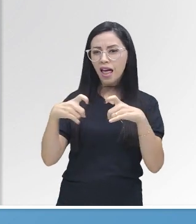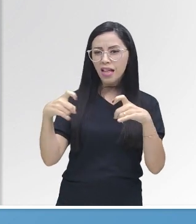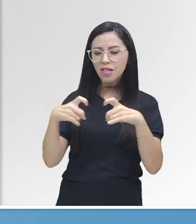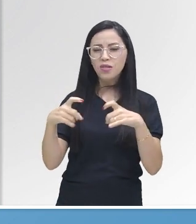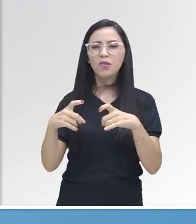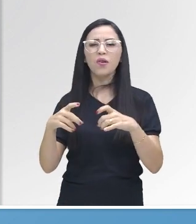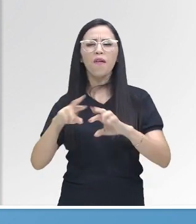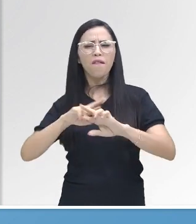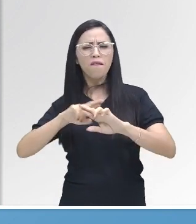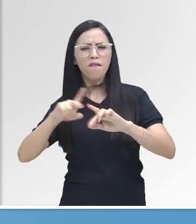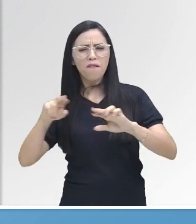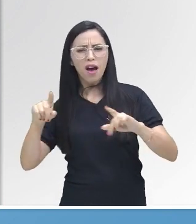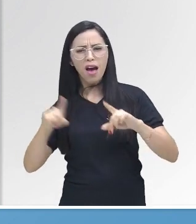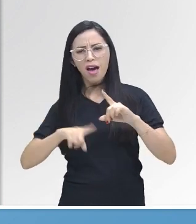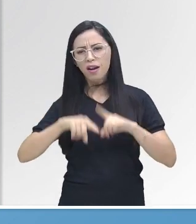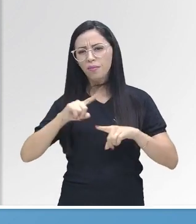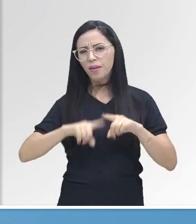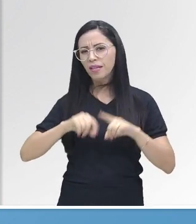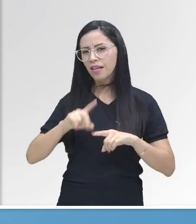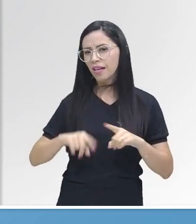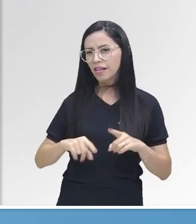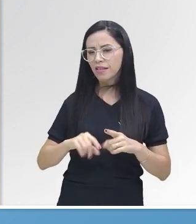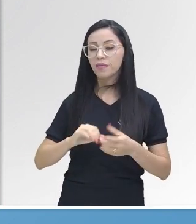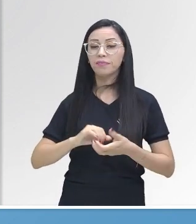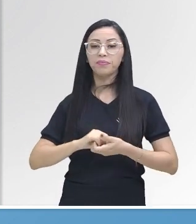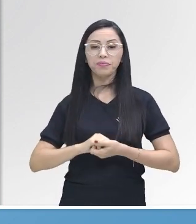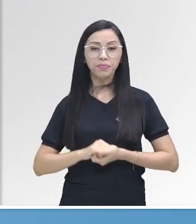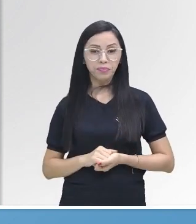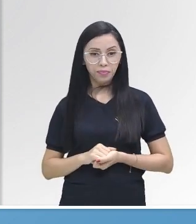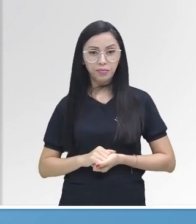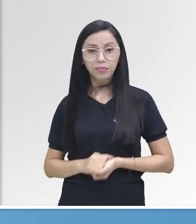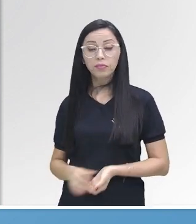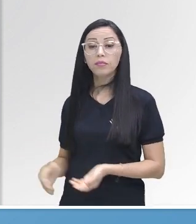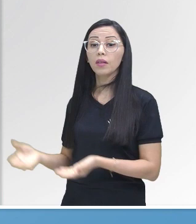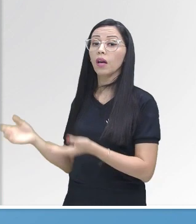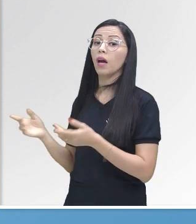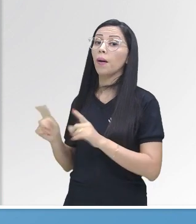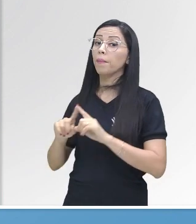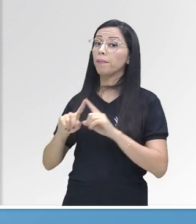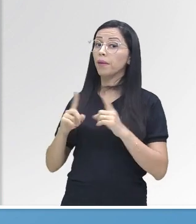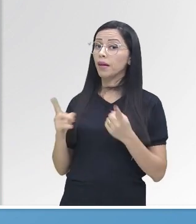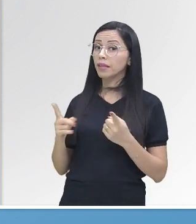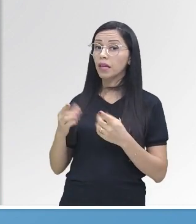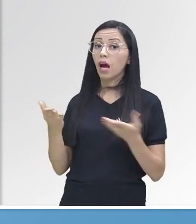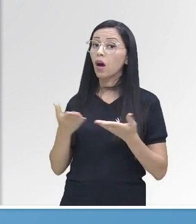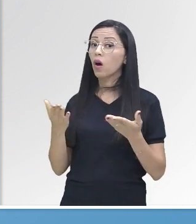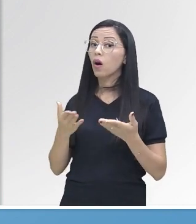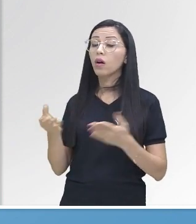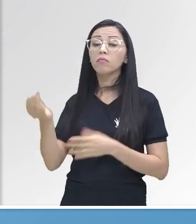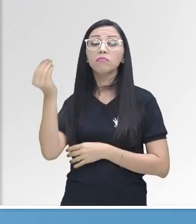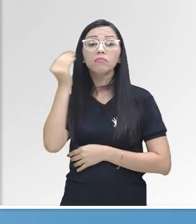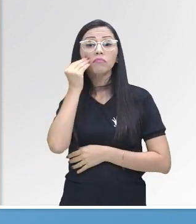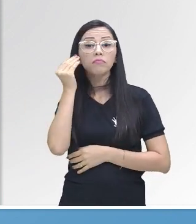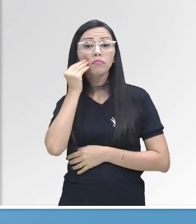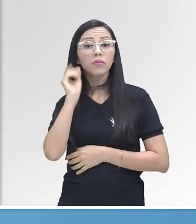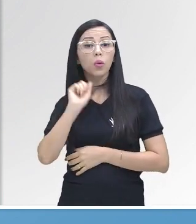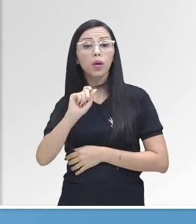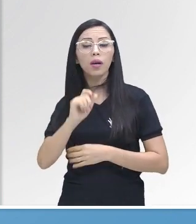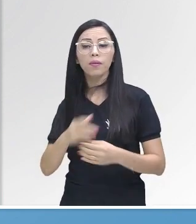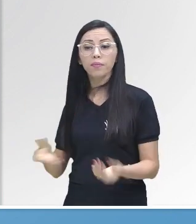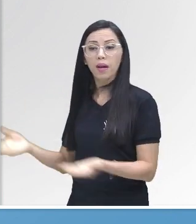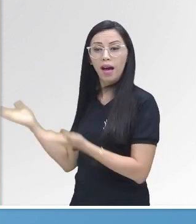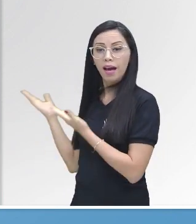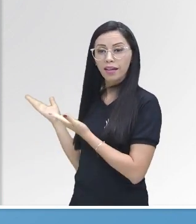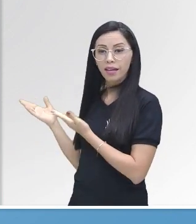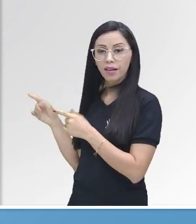Várias cores também são usadas para medir com metro de madeira. Mas agora vamos ver aqui a